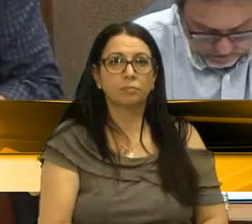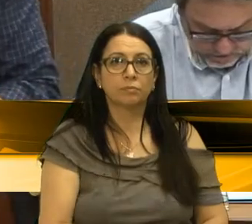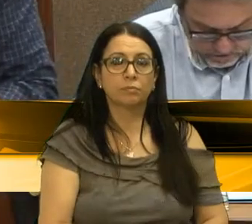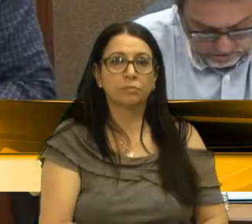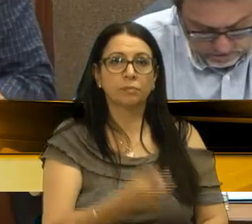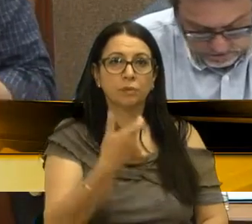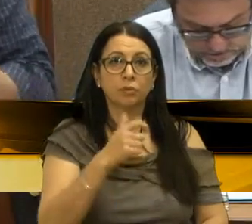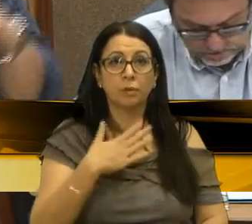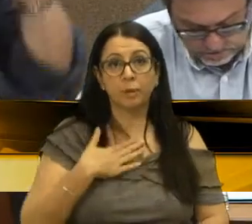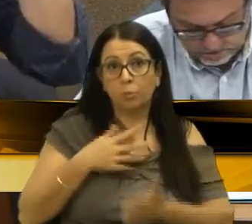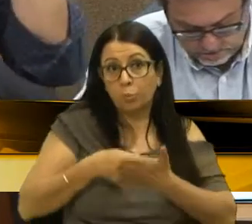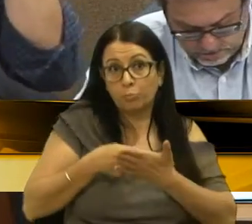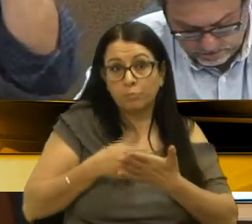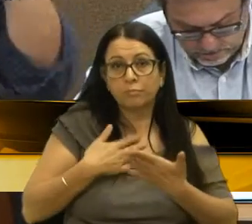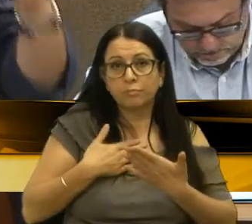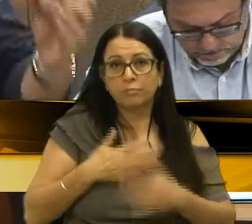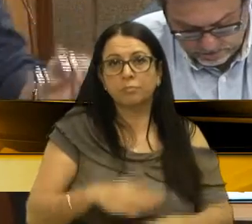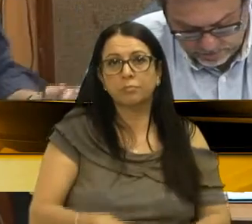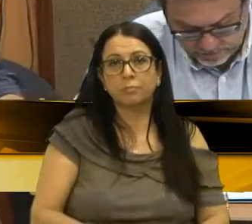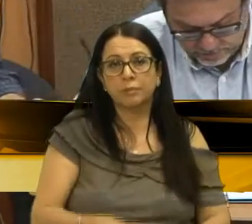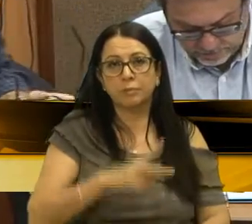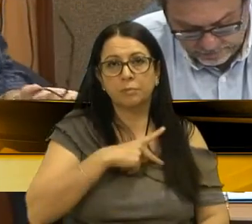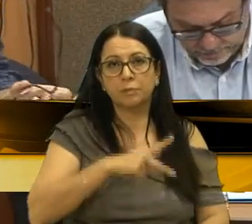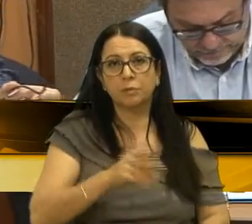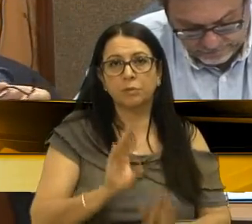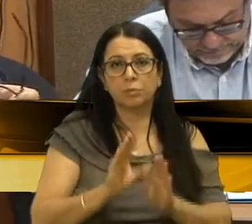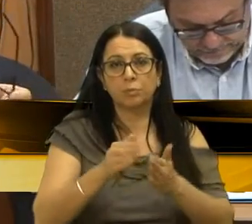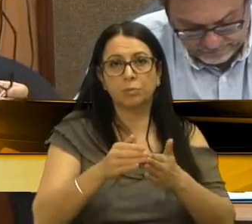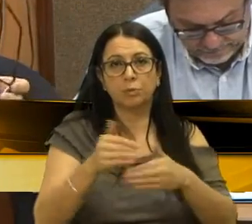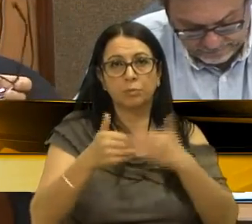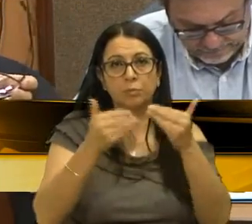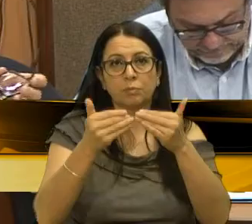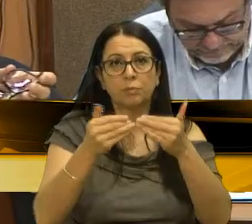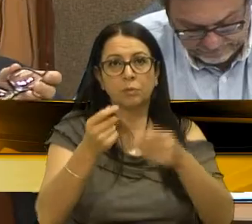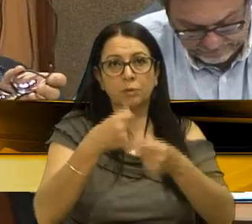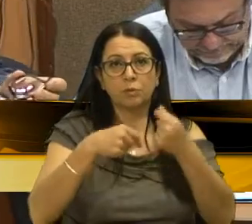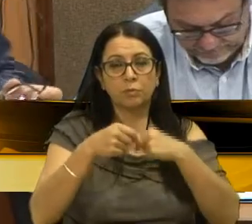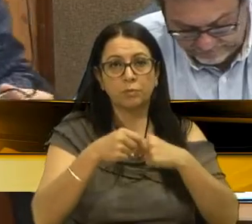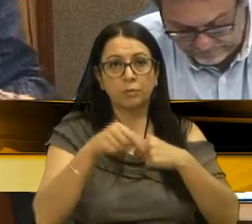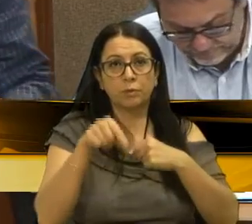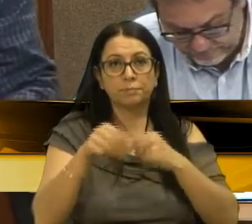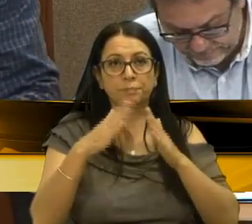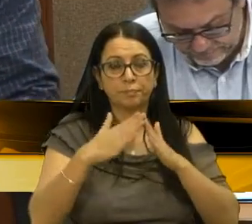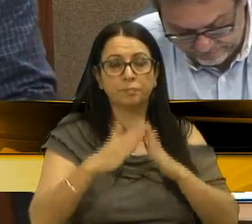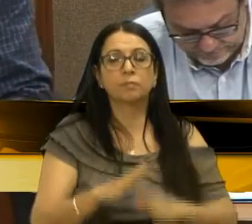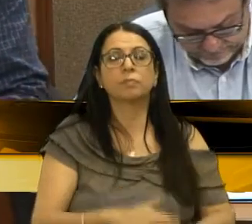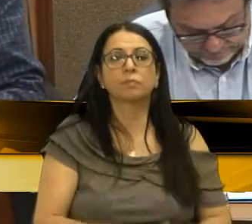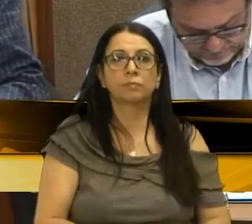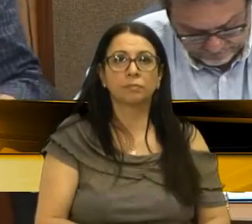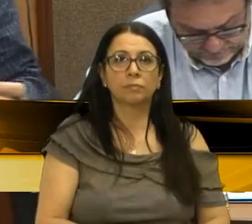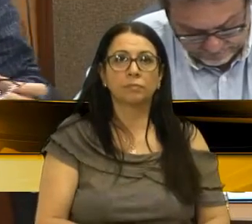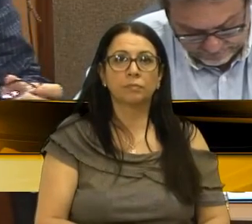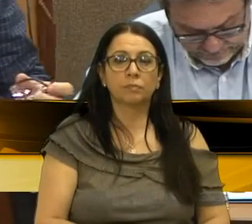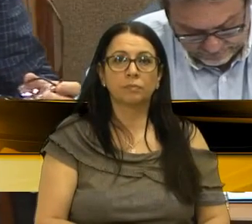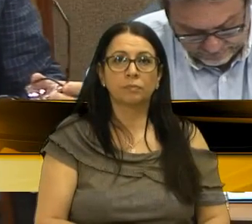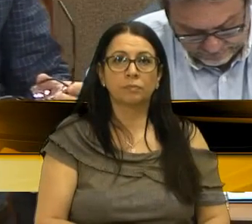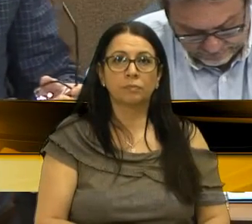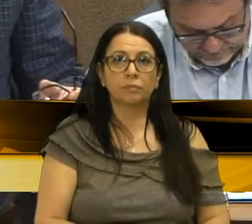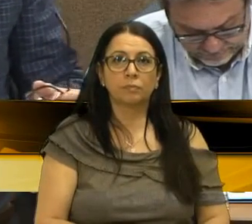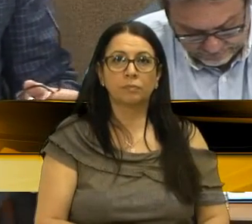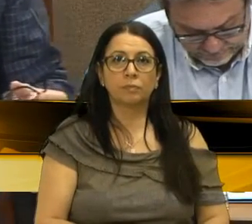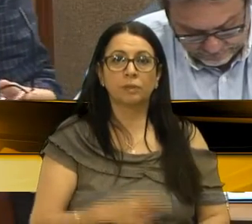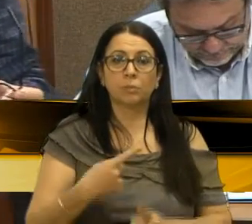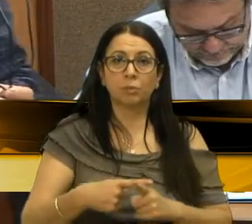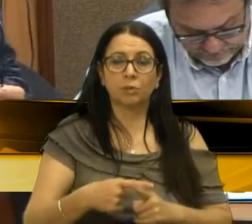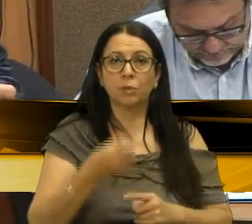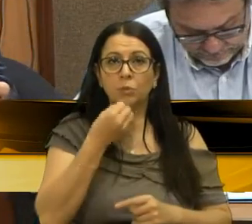Eu acho que é meu dever, enquanto presidente da Comissão de Desenvolvimento Econômico desta Casa, até porque